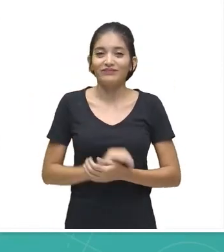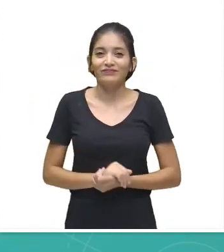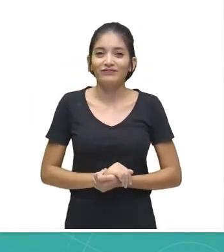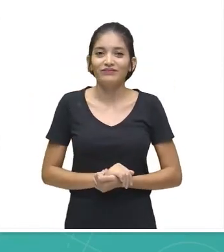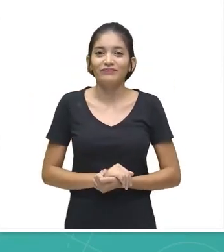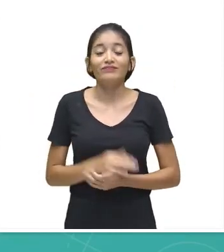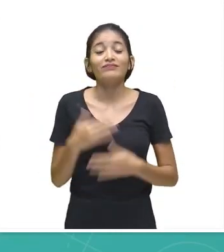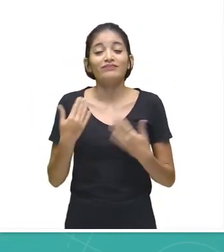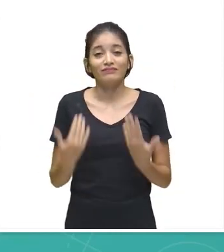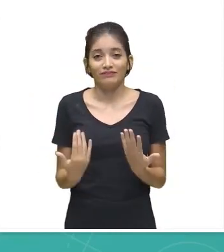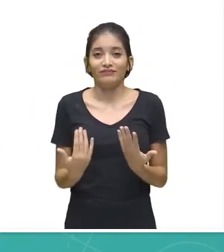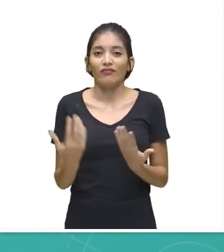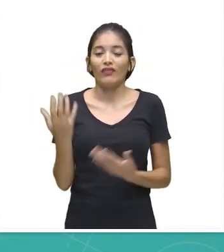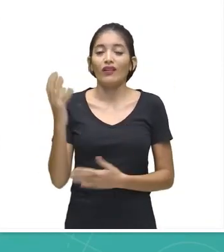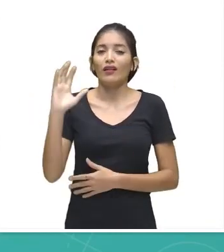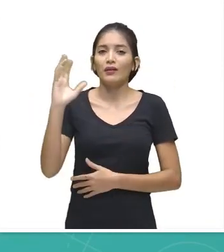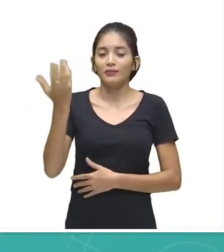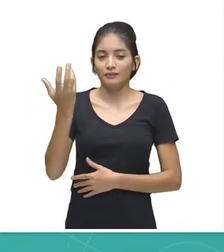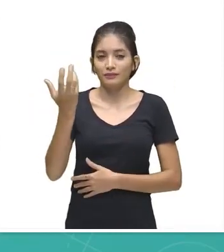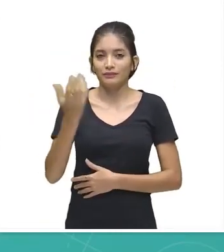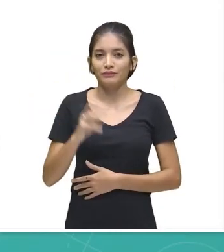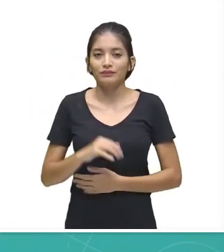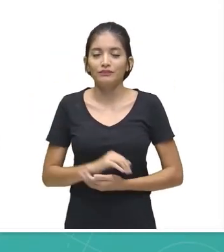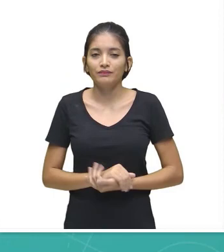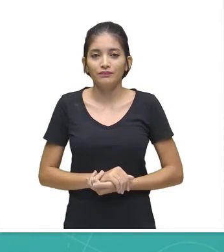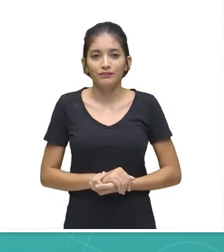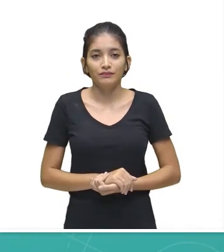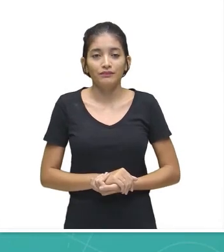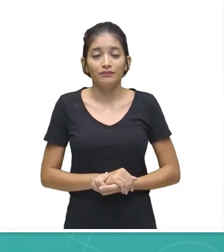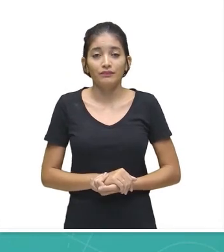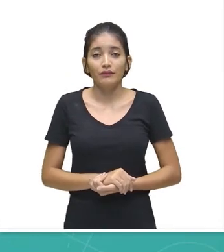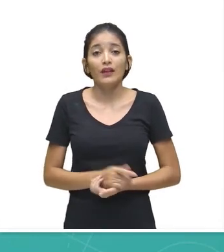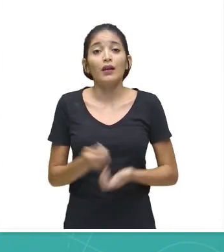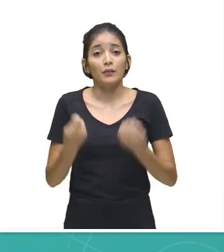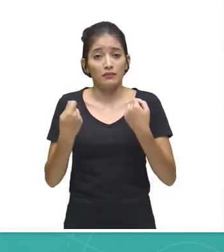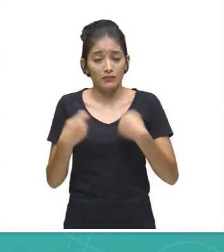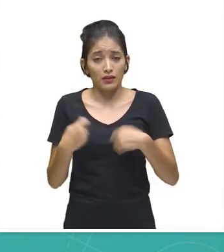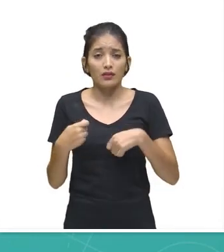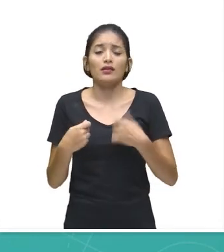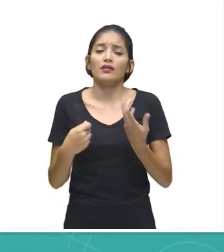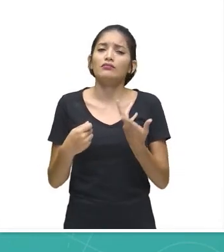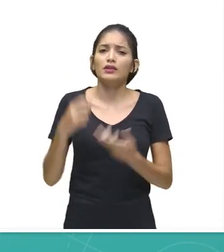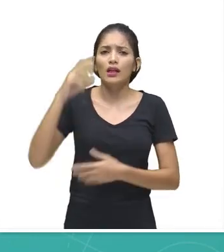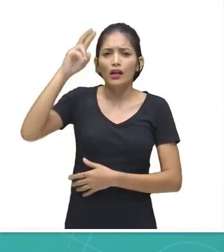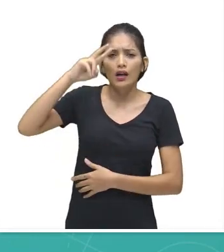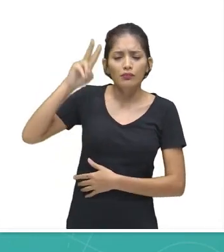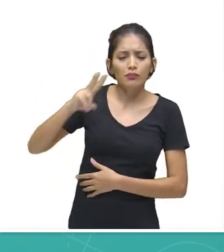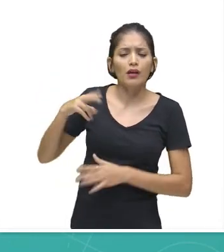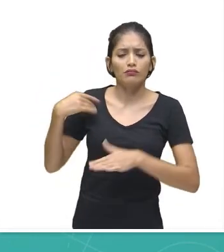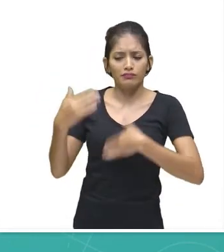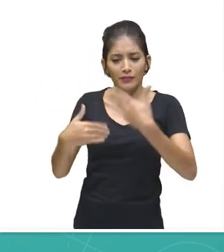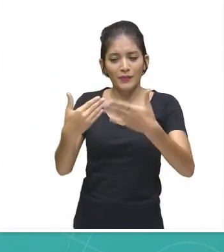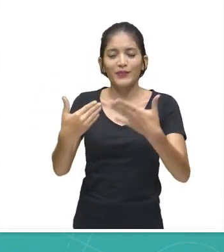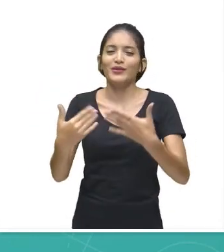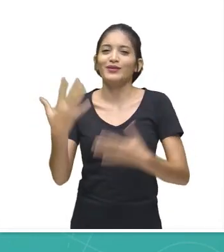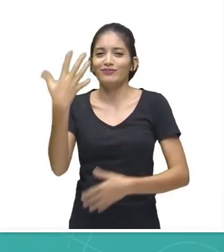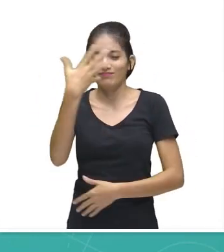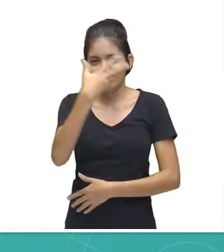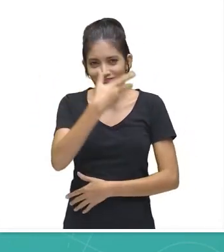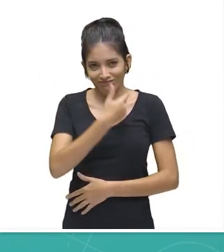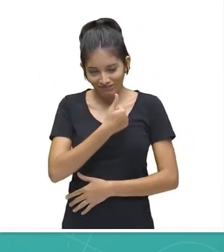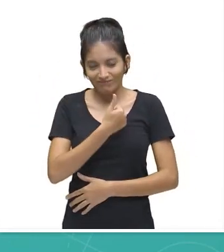Então, o que acontece aí? Nós queremos escrever uma história bonita,